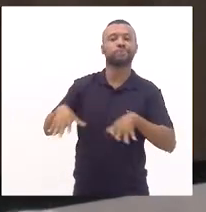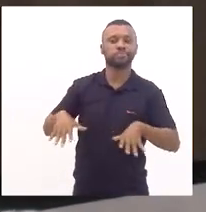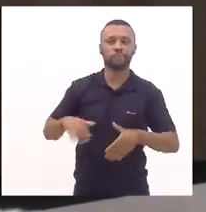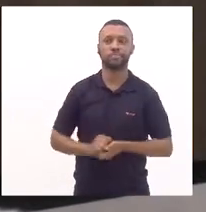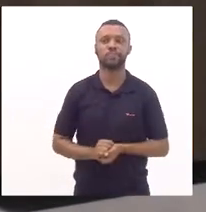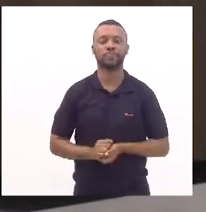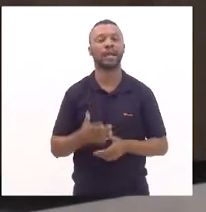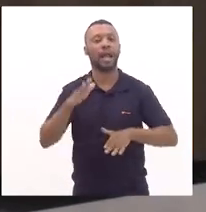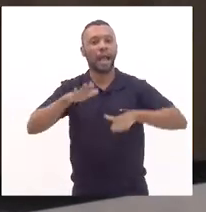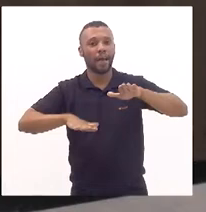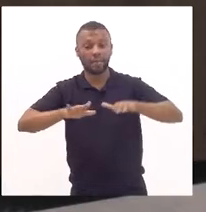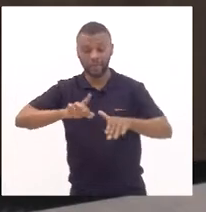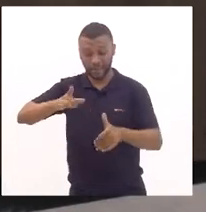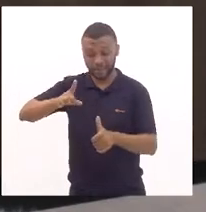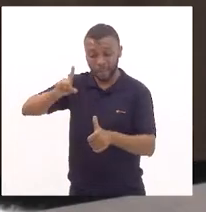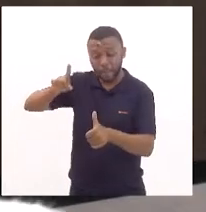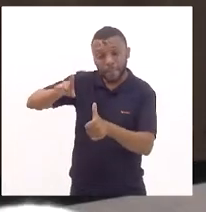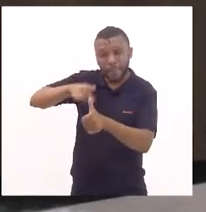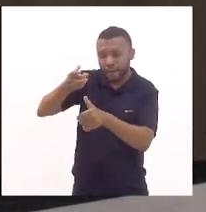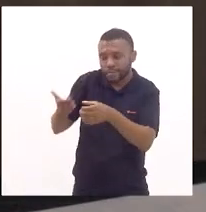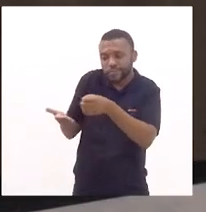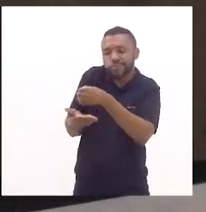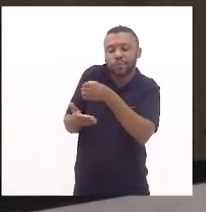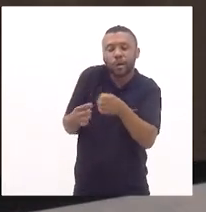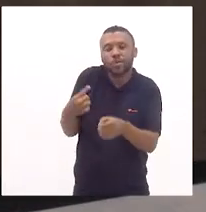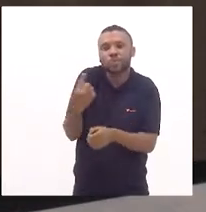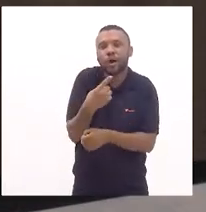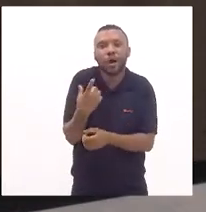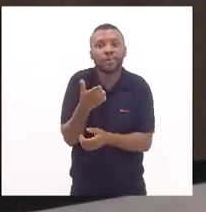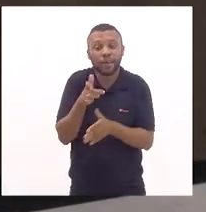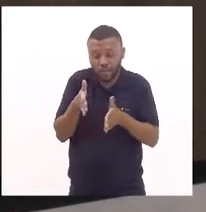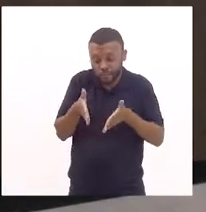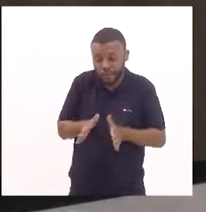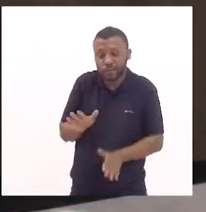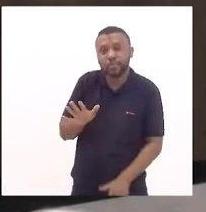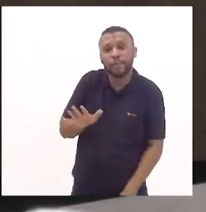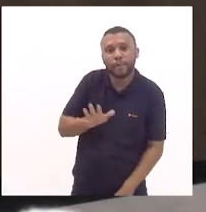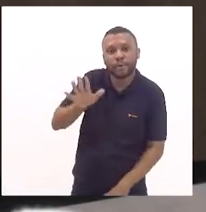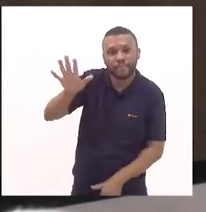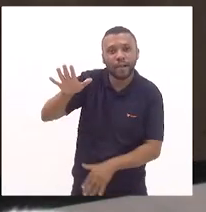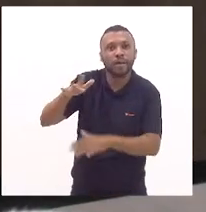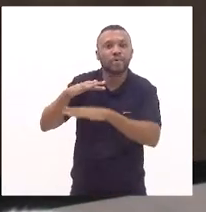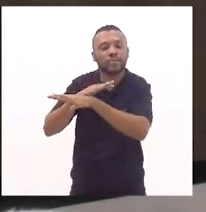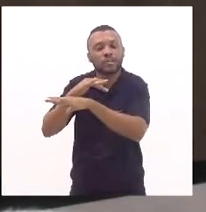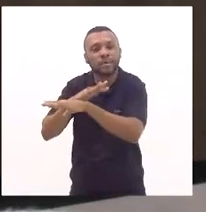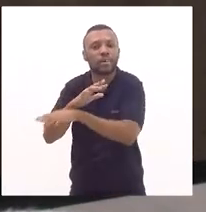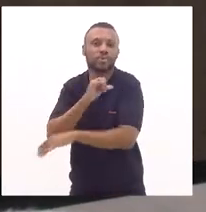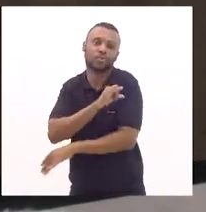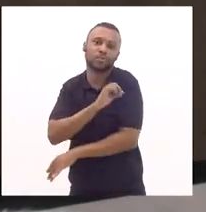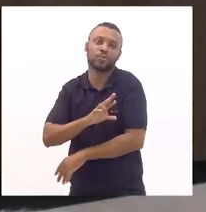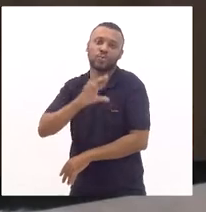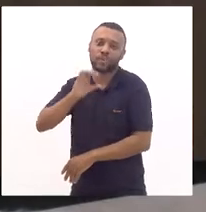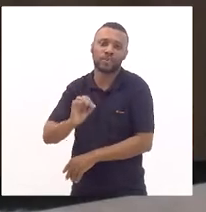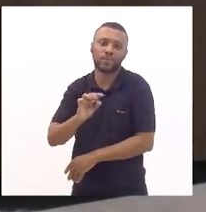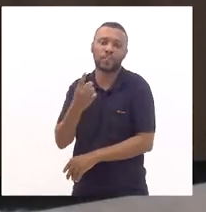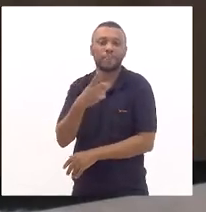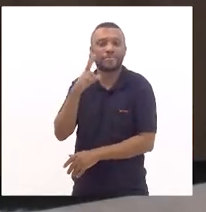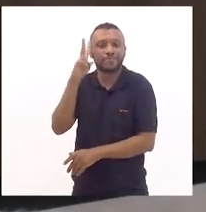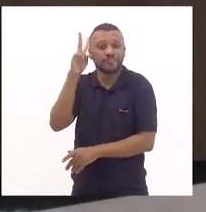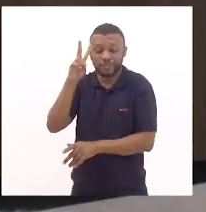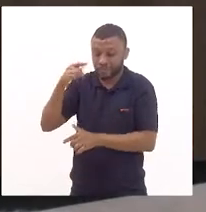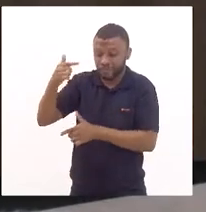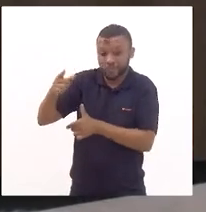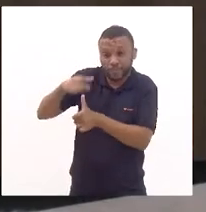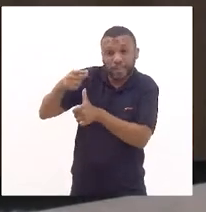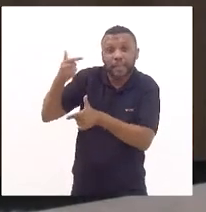muitas vezes, a primeira fonte de renda de nós, né? Eu venho de uma favela aqui do centro do Rio, e, para mim, a minha primeira